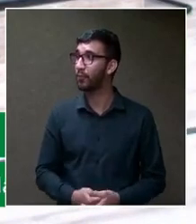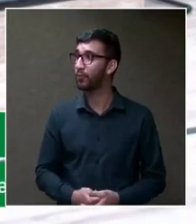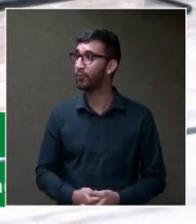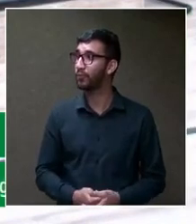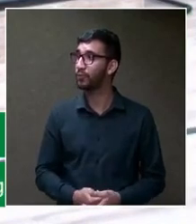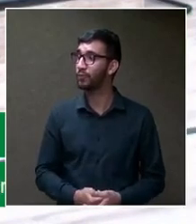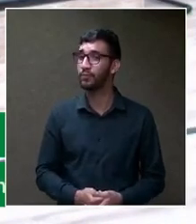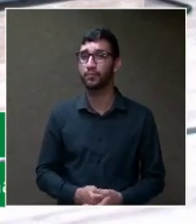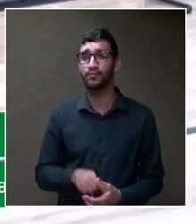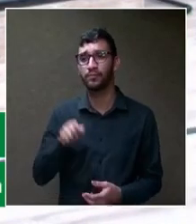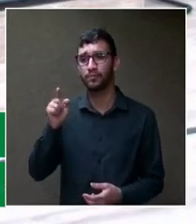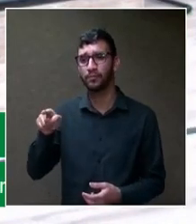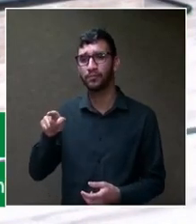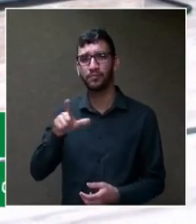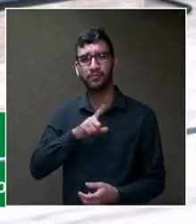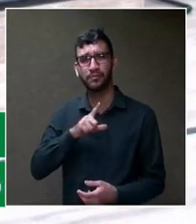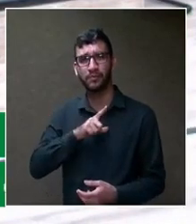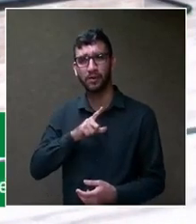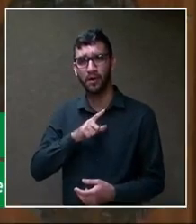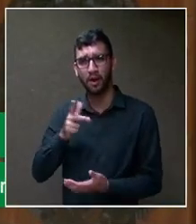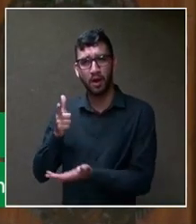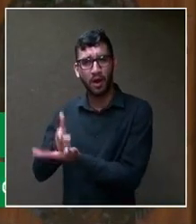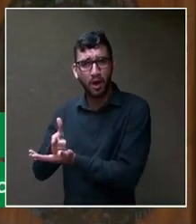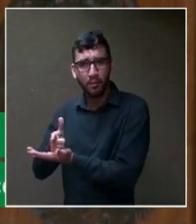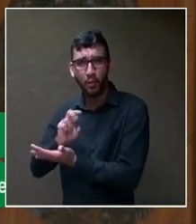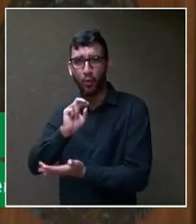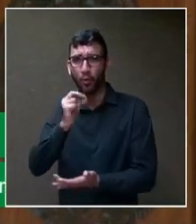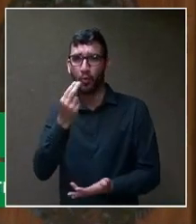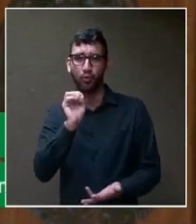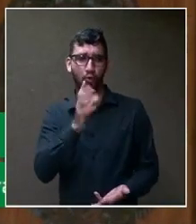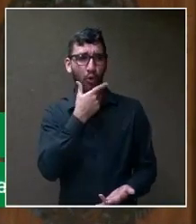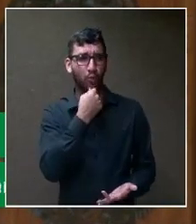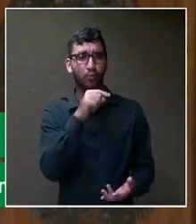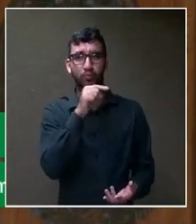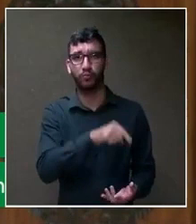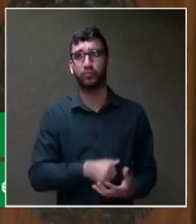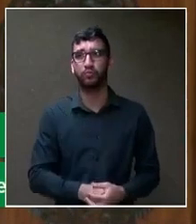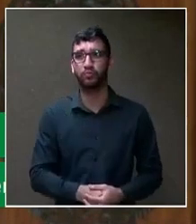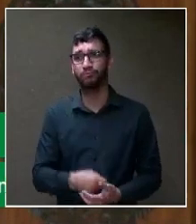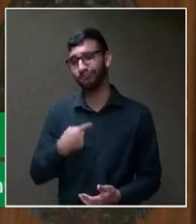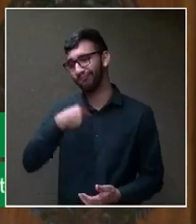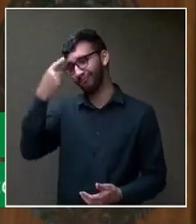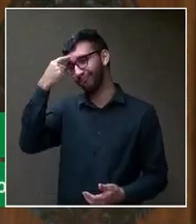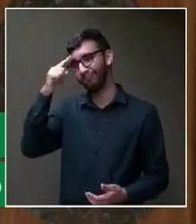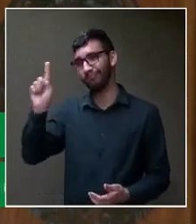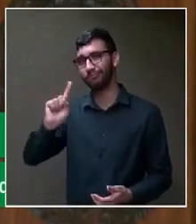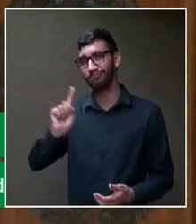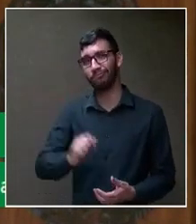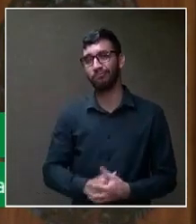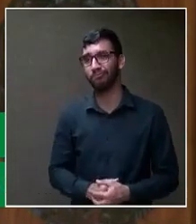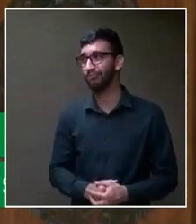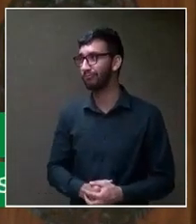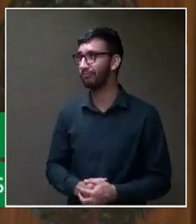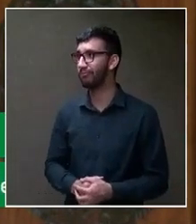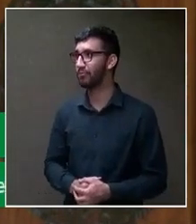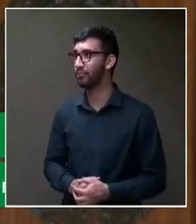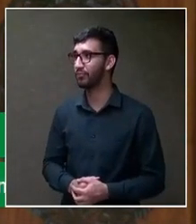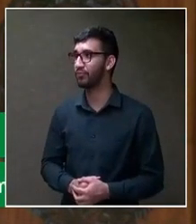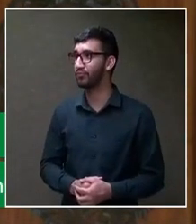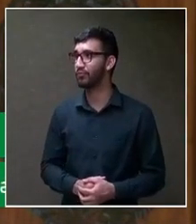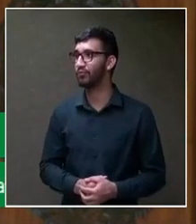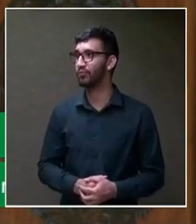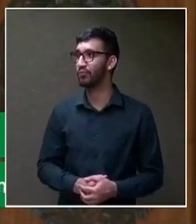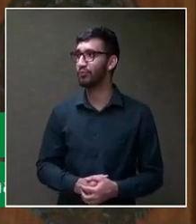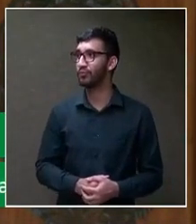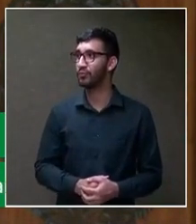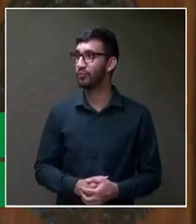A Emily andava armada ou somente o Cássio? Eu não sei dizer, doutor. Eu não